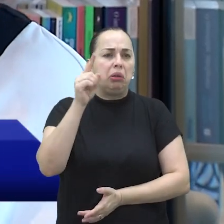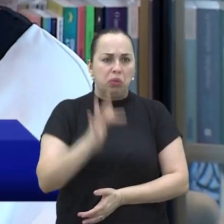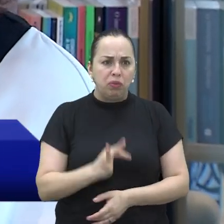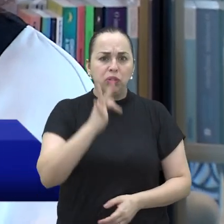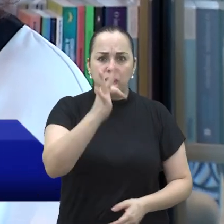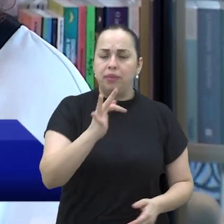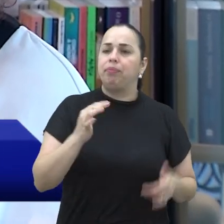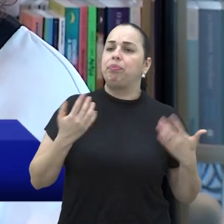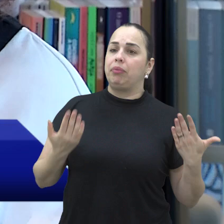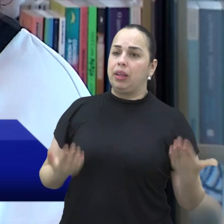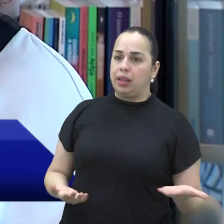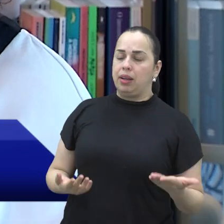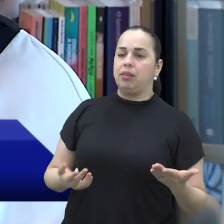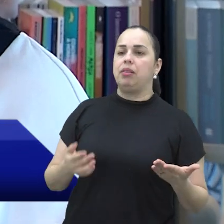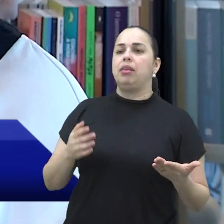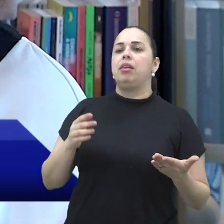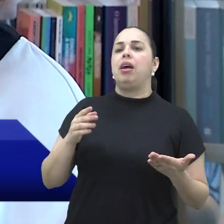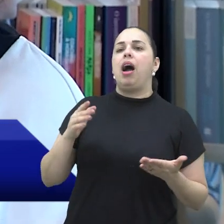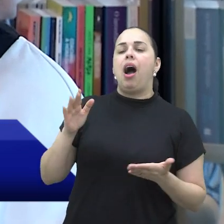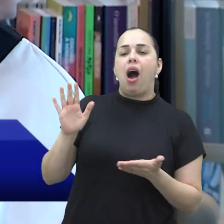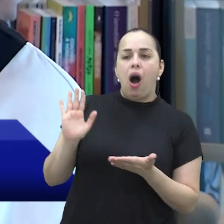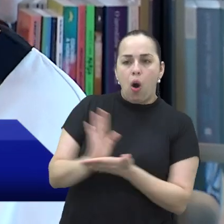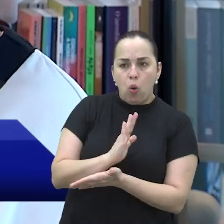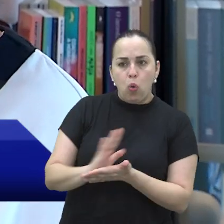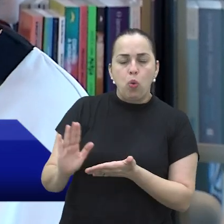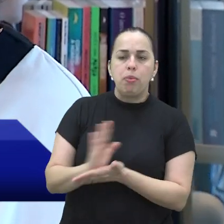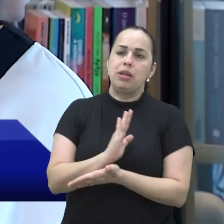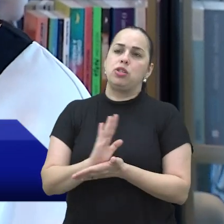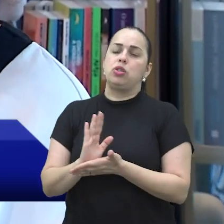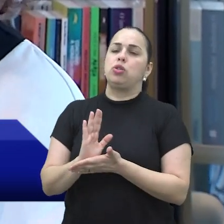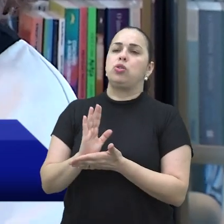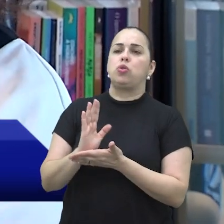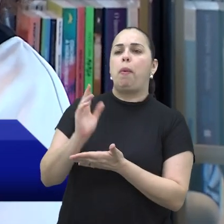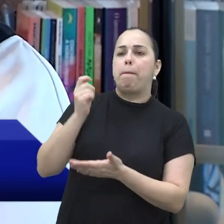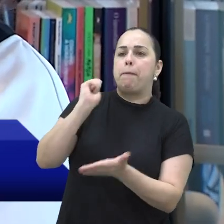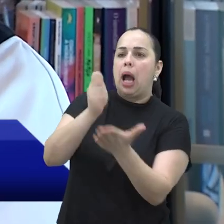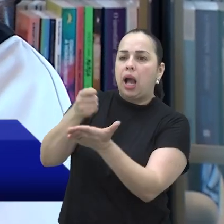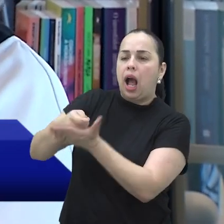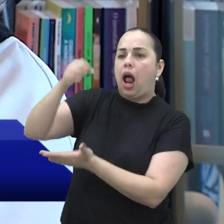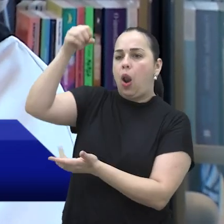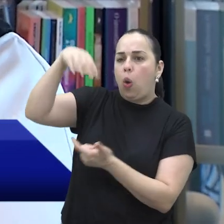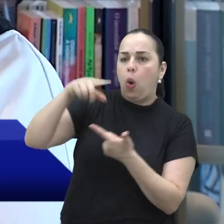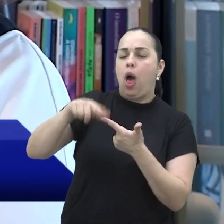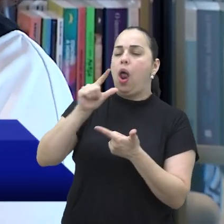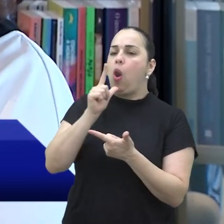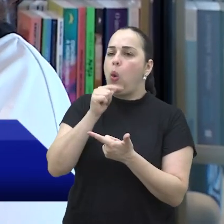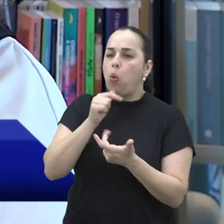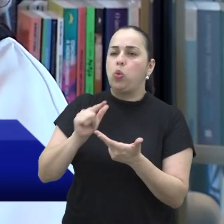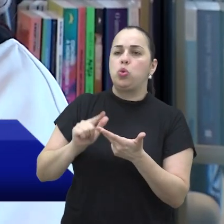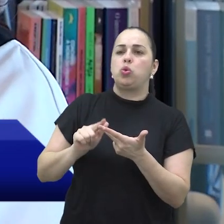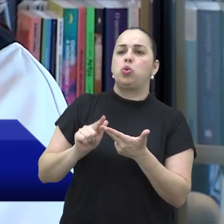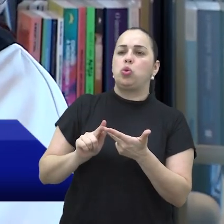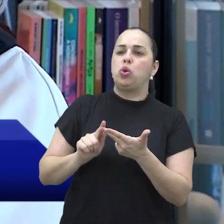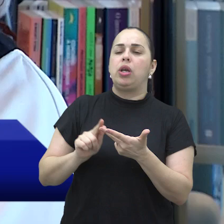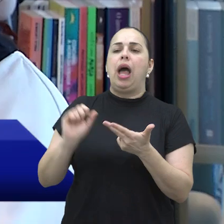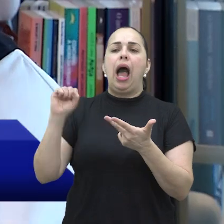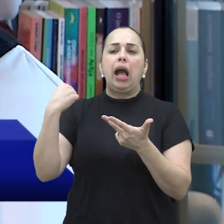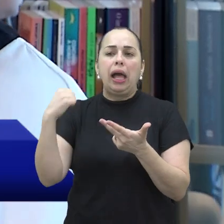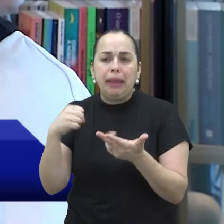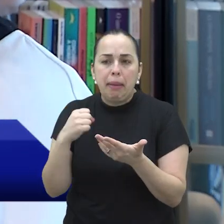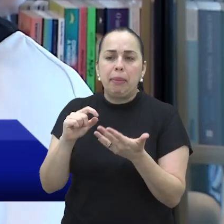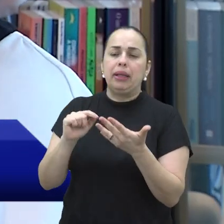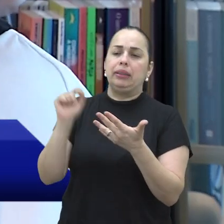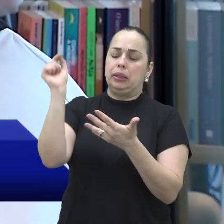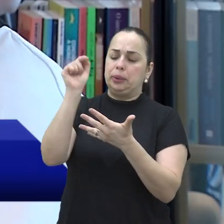Sim, o Pix Agendado ele vai permitir que a gente coloque algumas contas de consumo, por exemplo, energia, água, o gás,